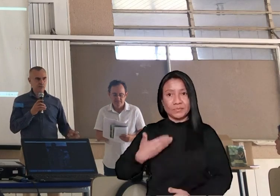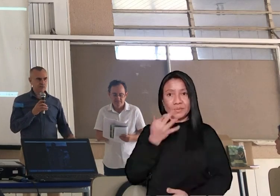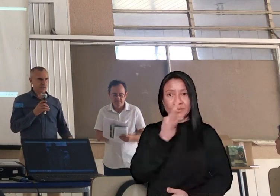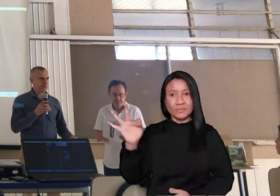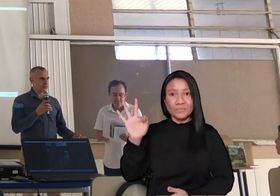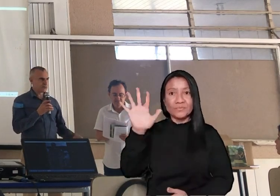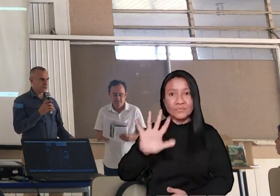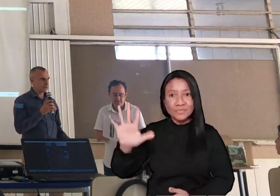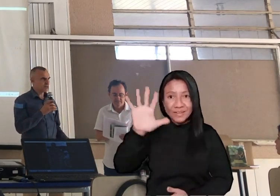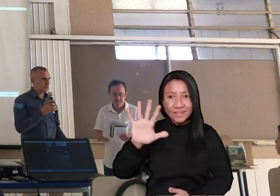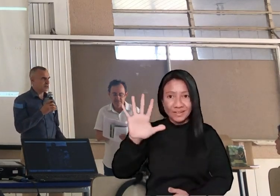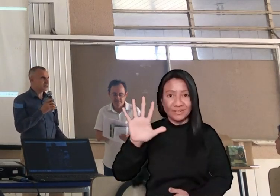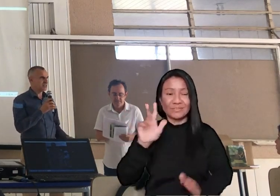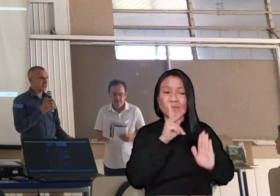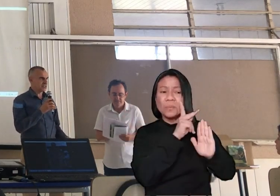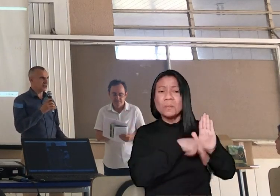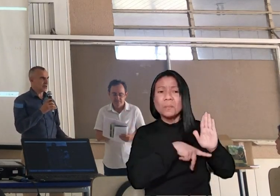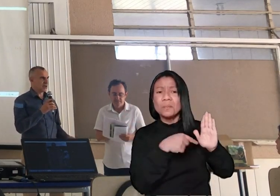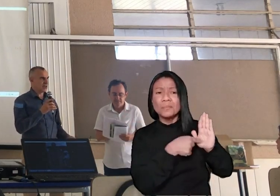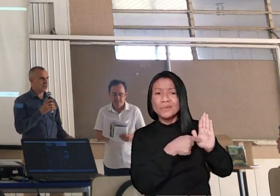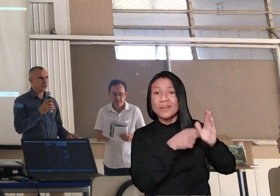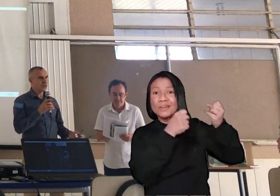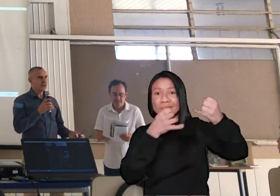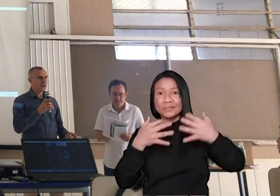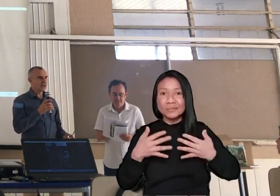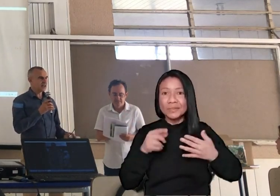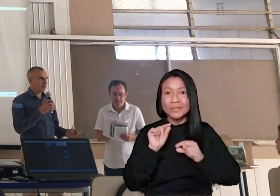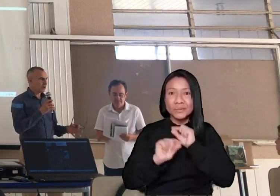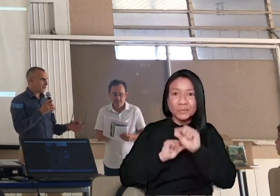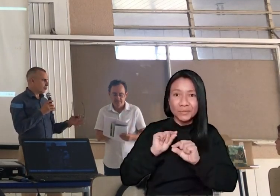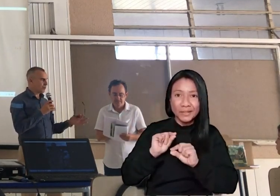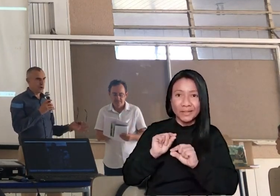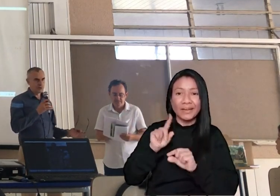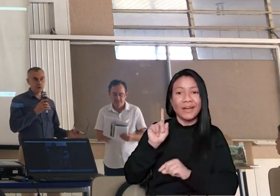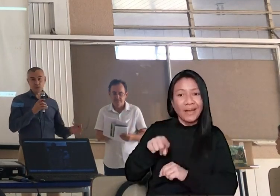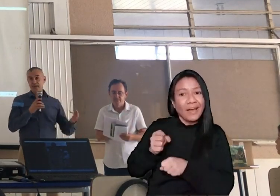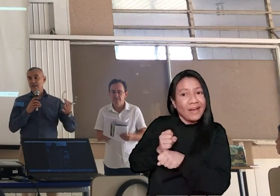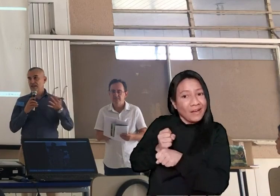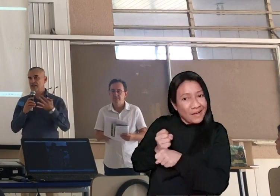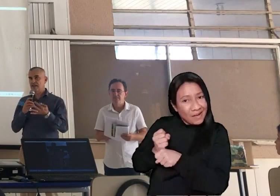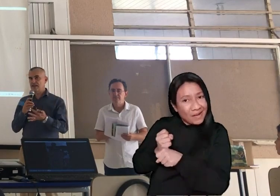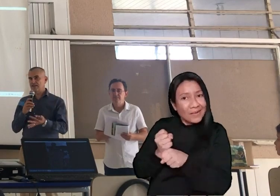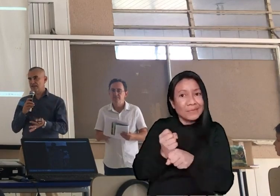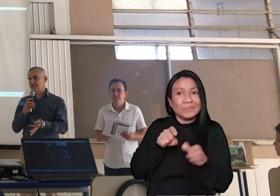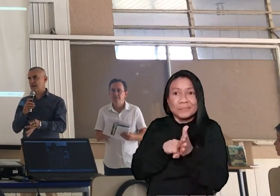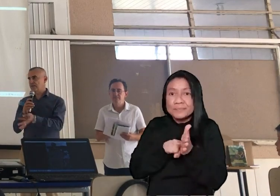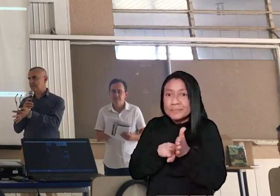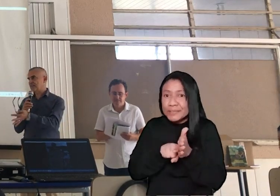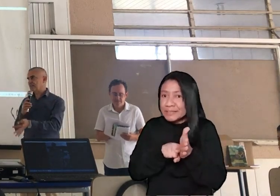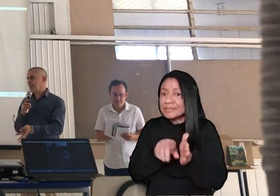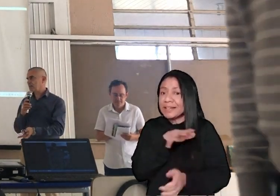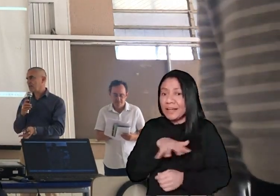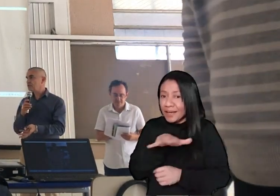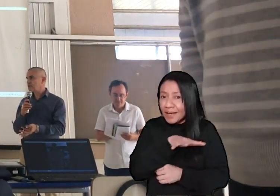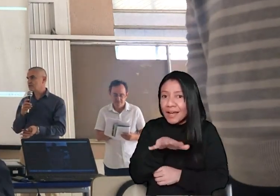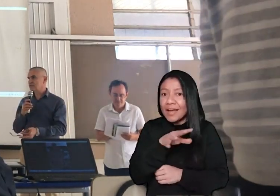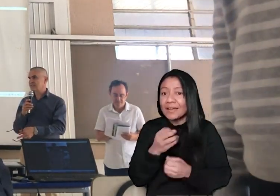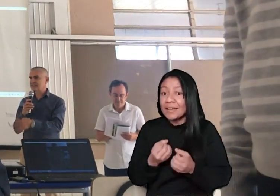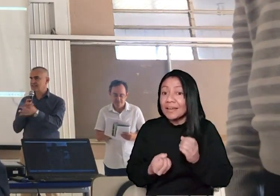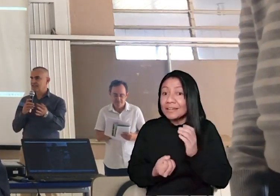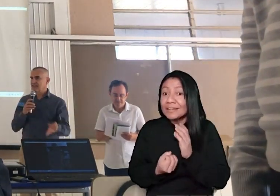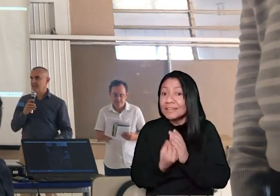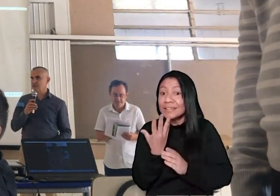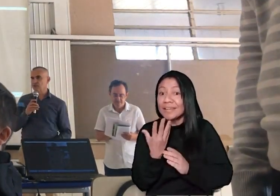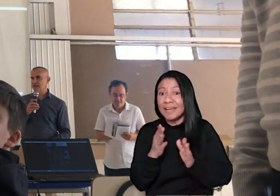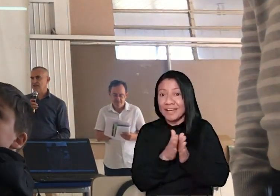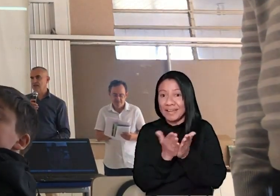de algum tempo, de alguns anos, que está sendo trabalhado e que agora ficou pronto e vai ser apresentado a todos